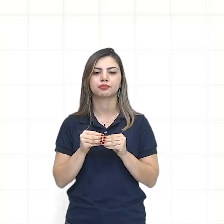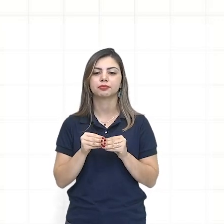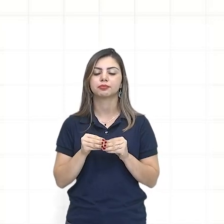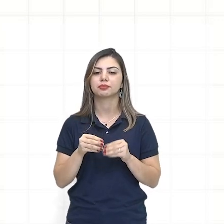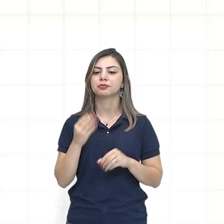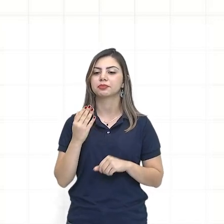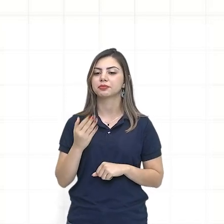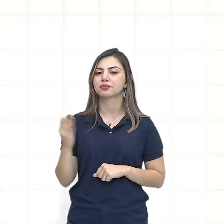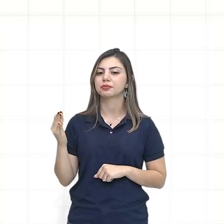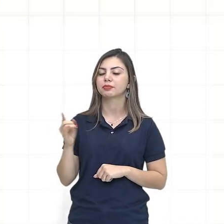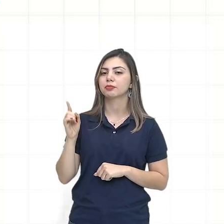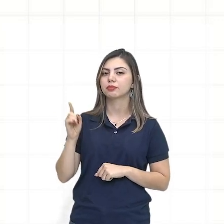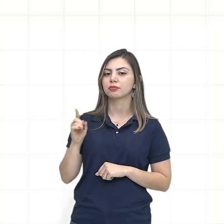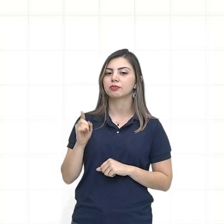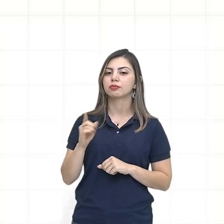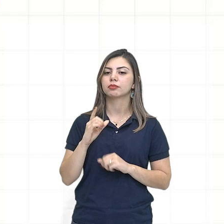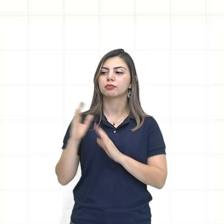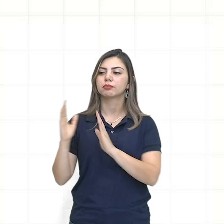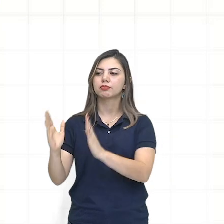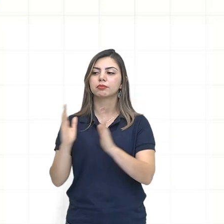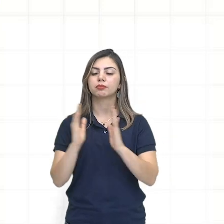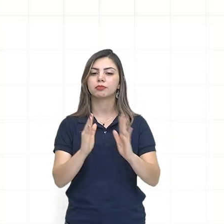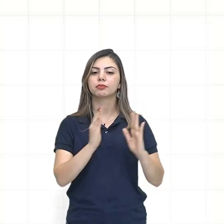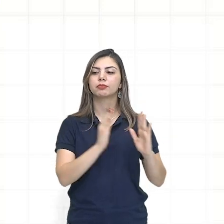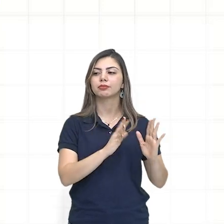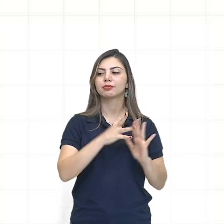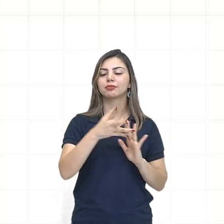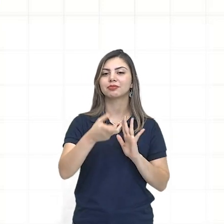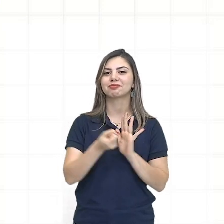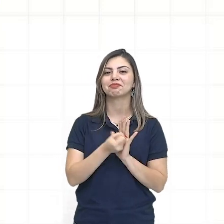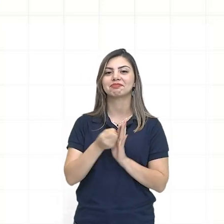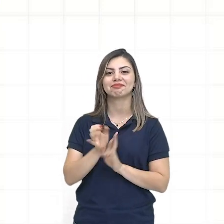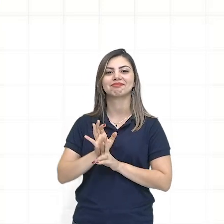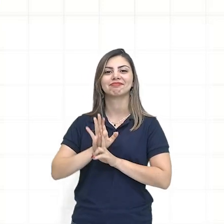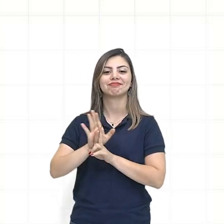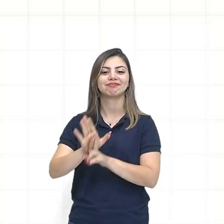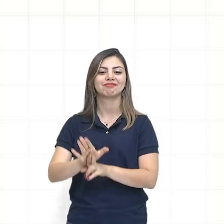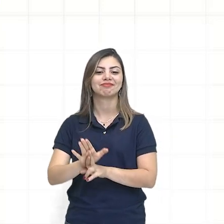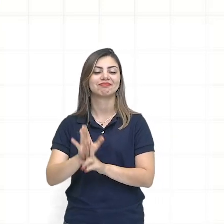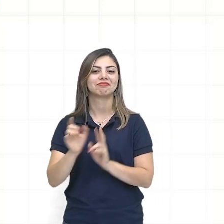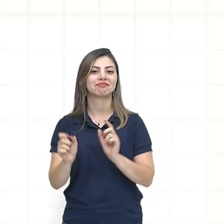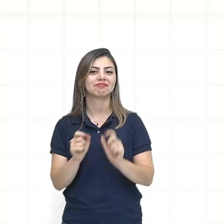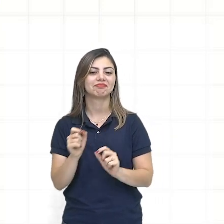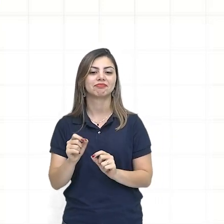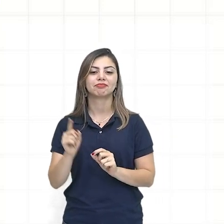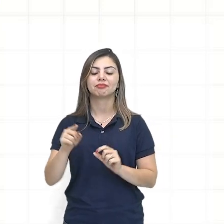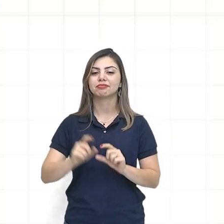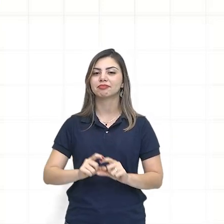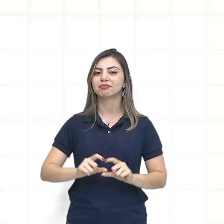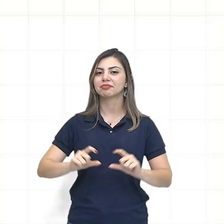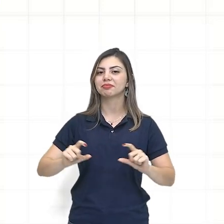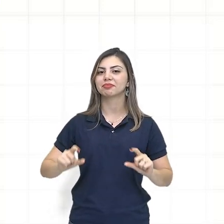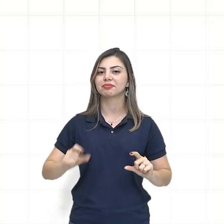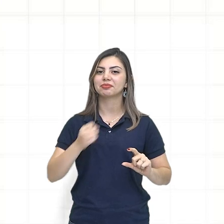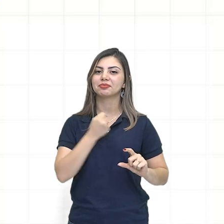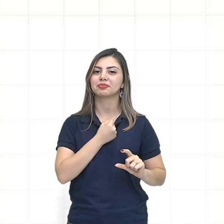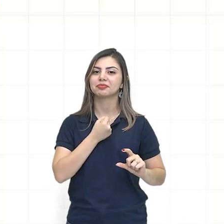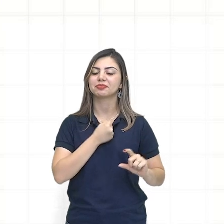essa sequência de símbolos aqui representava o quê, ó? Esse valor numérico